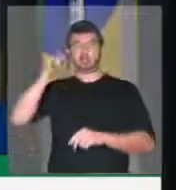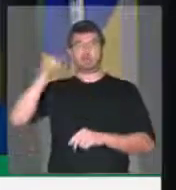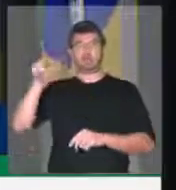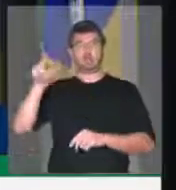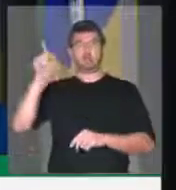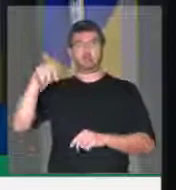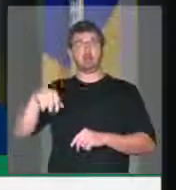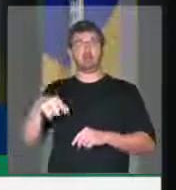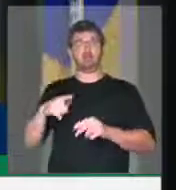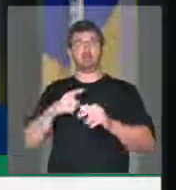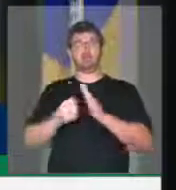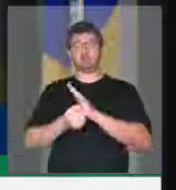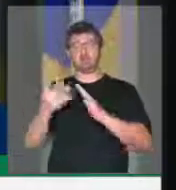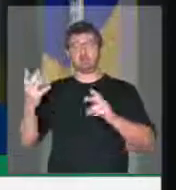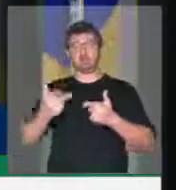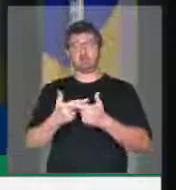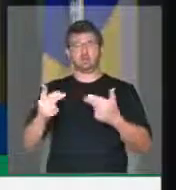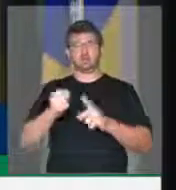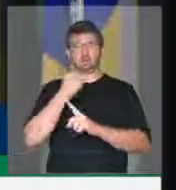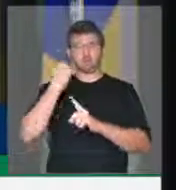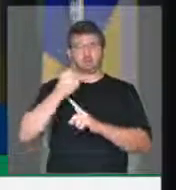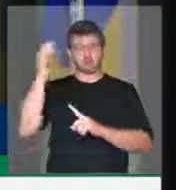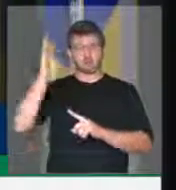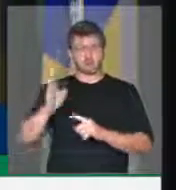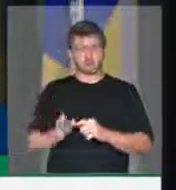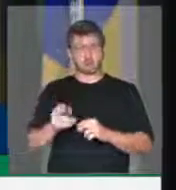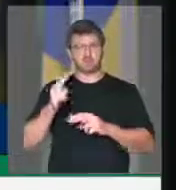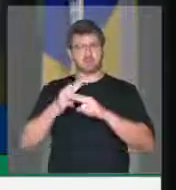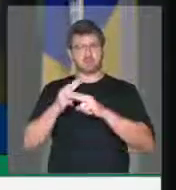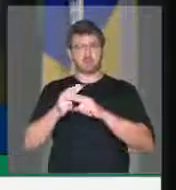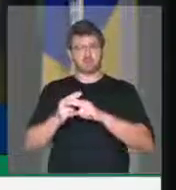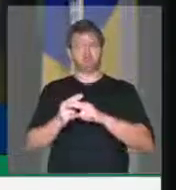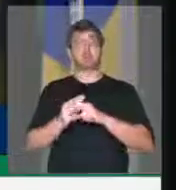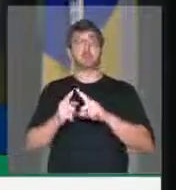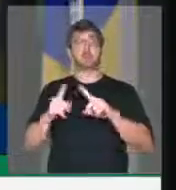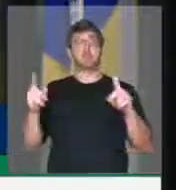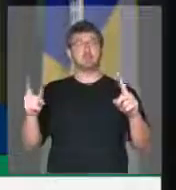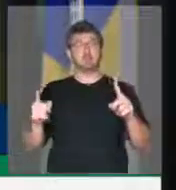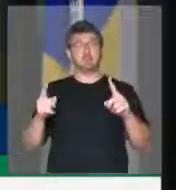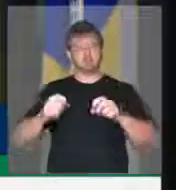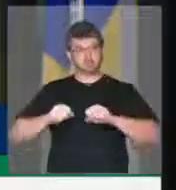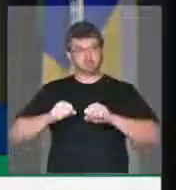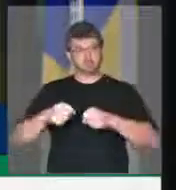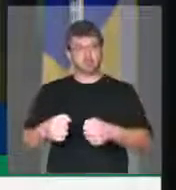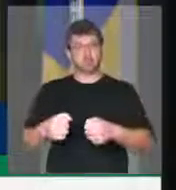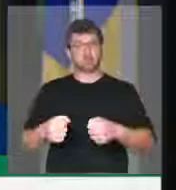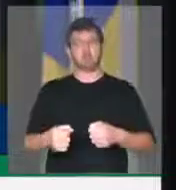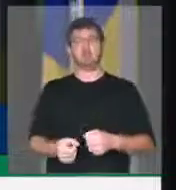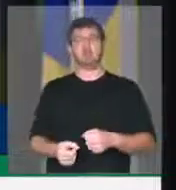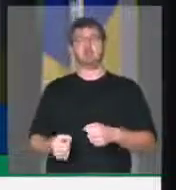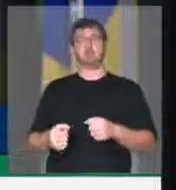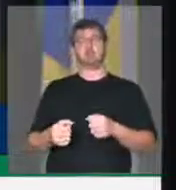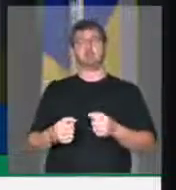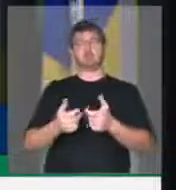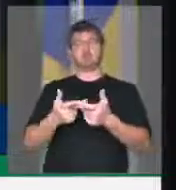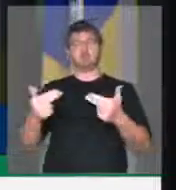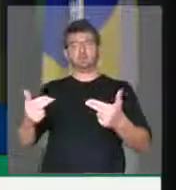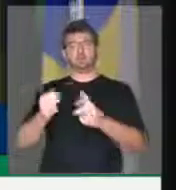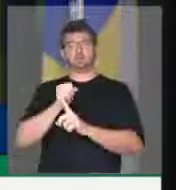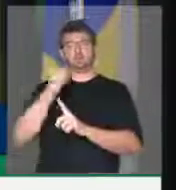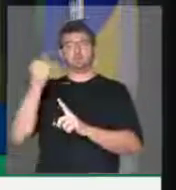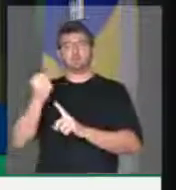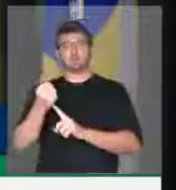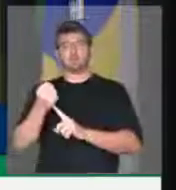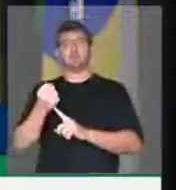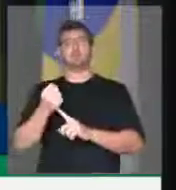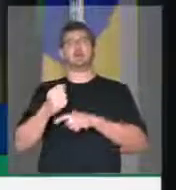Bolsa Família, cuida de vários aspectos sociais do país, mas agora, sobretudo, dedicado à pauta social, de